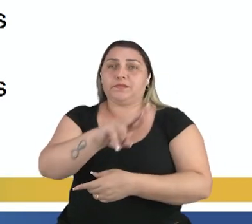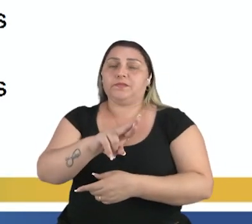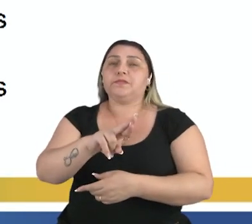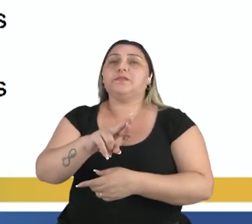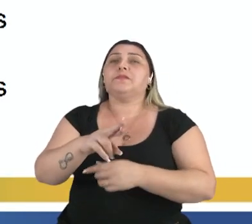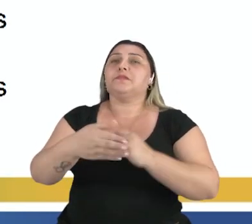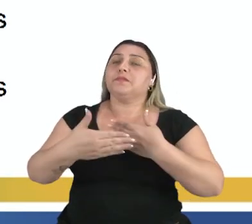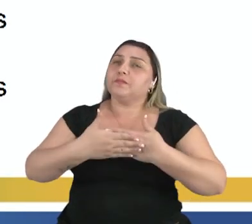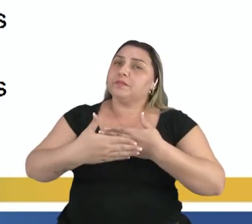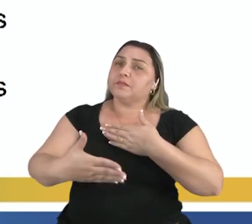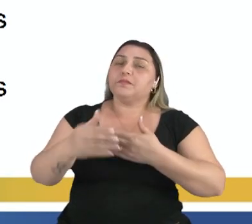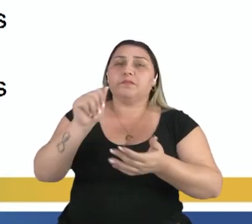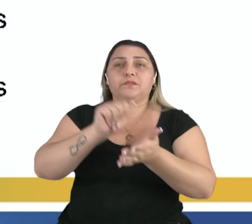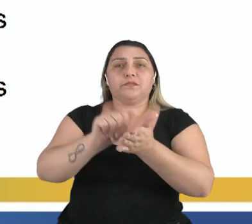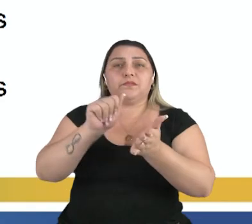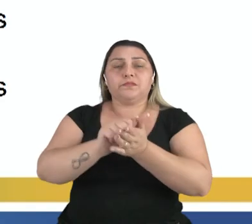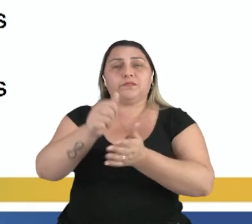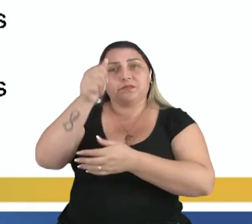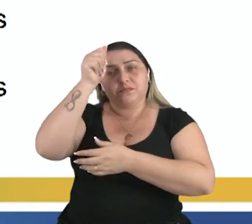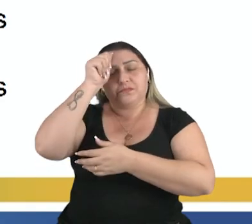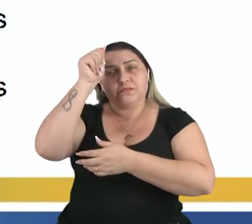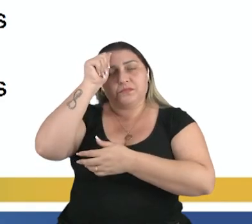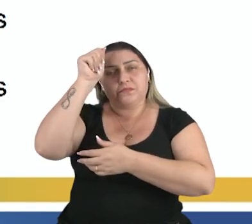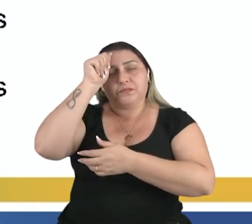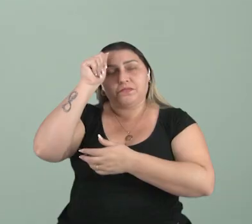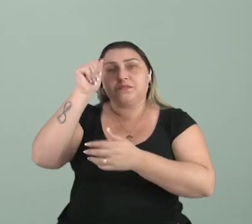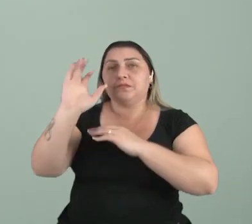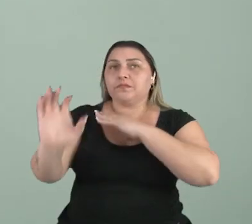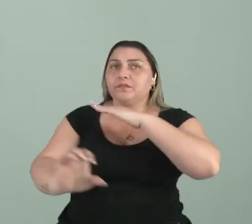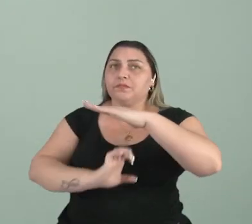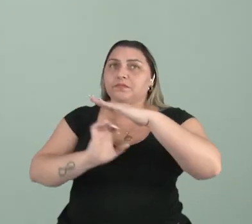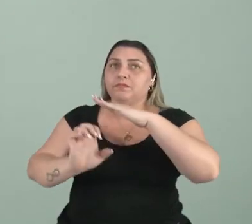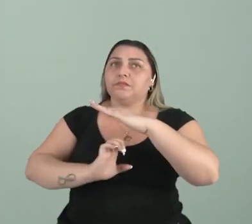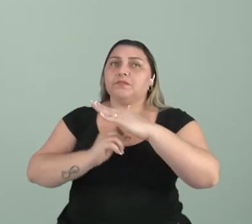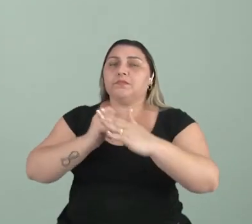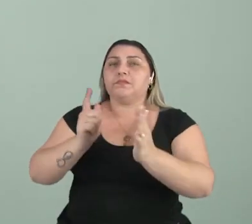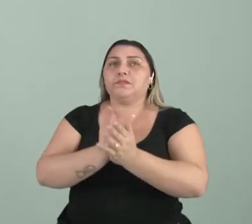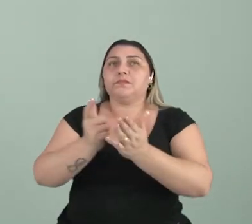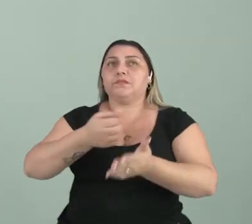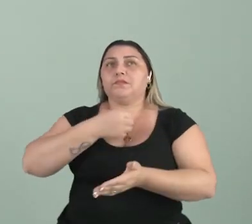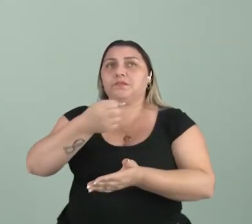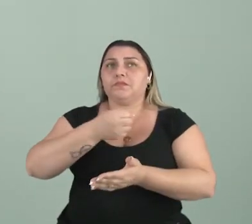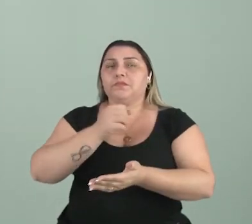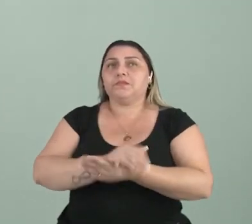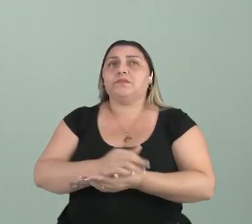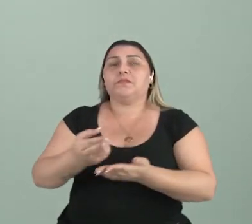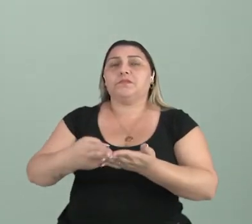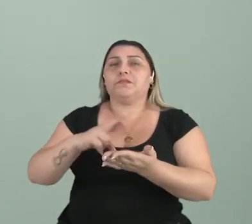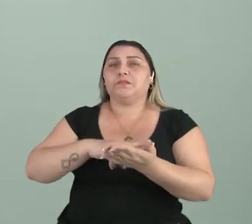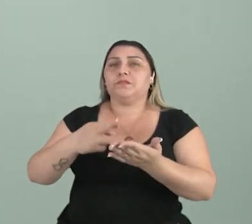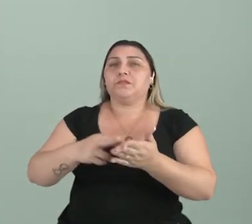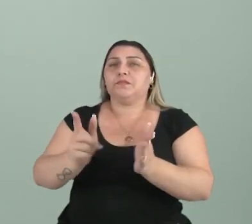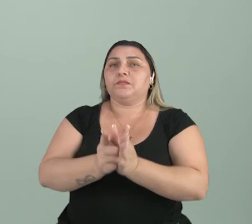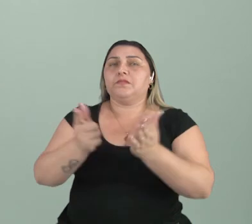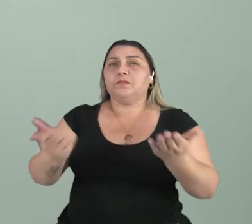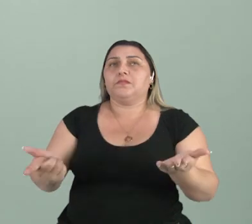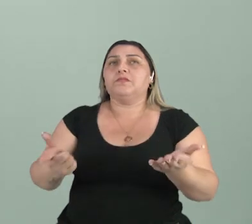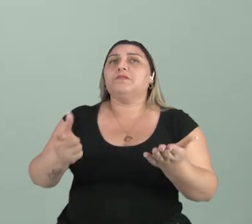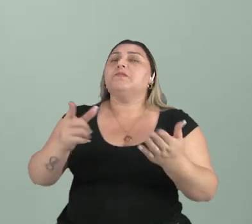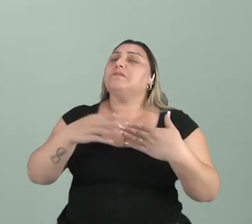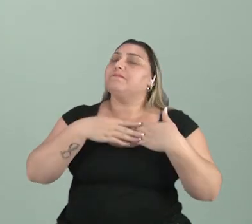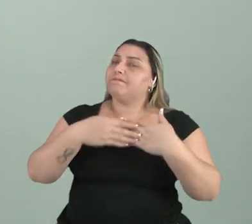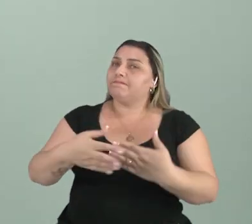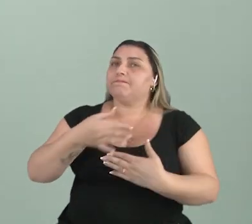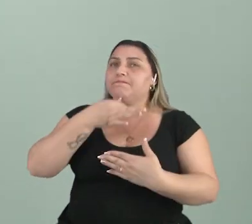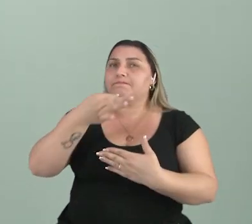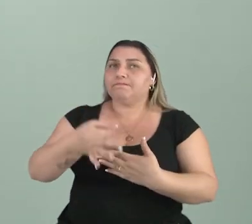a partir da sua escrita, o autor, a empresa jornalística. Seja a revista, o jornal, ele vai